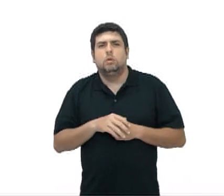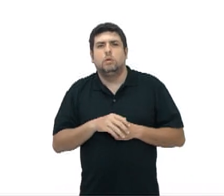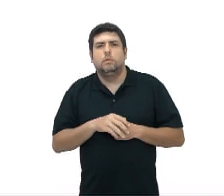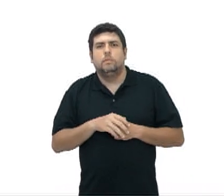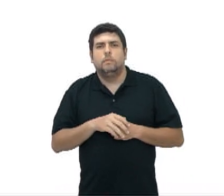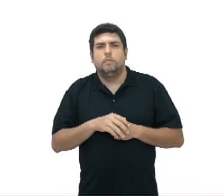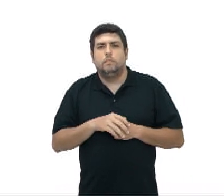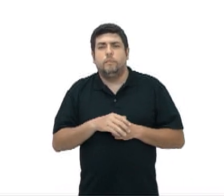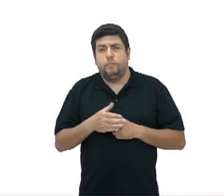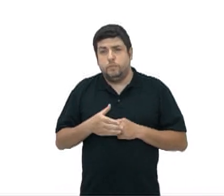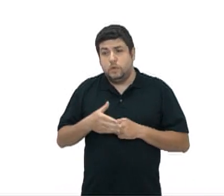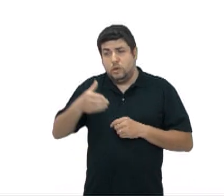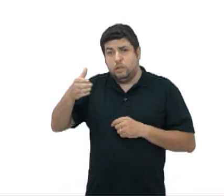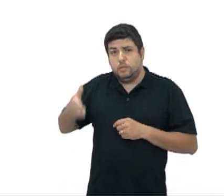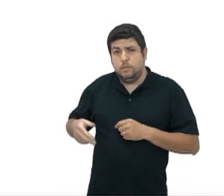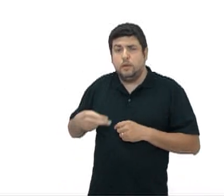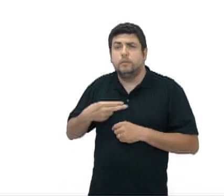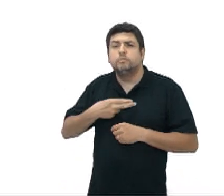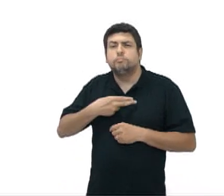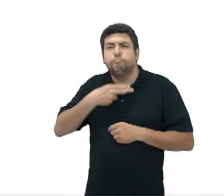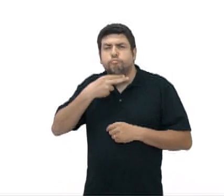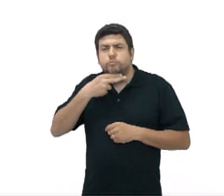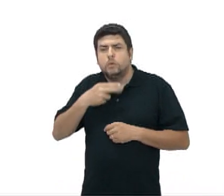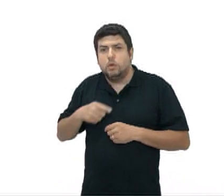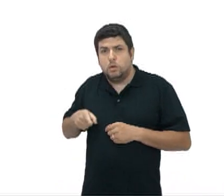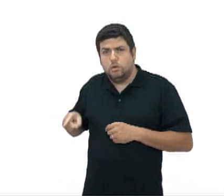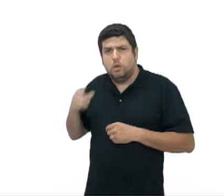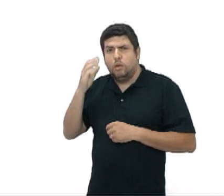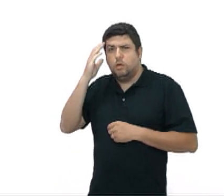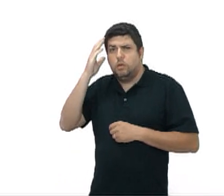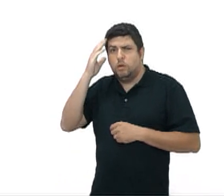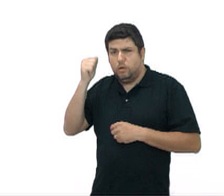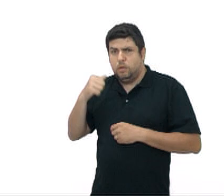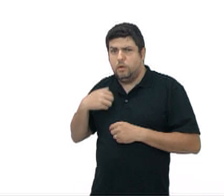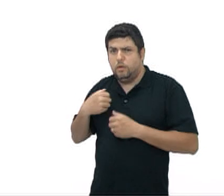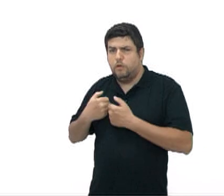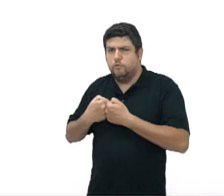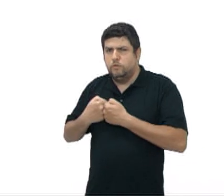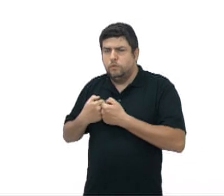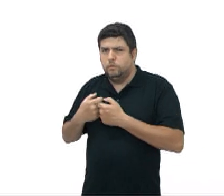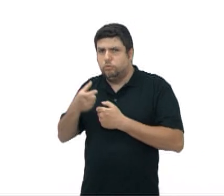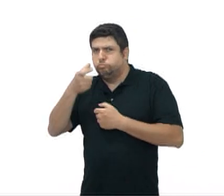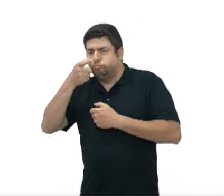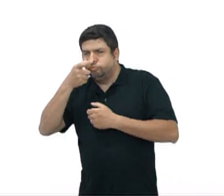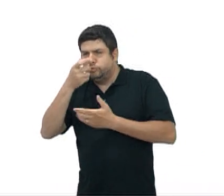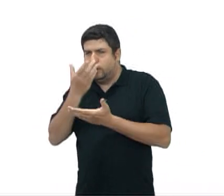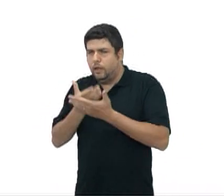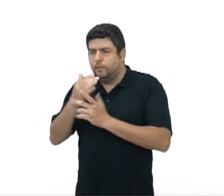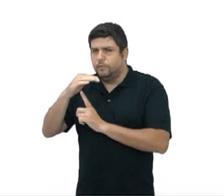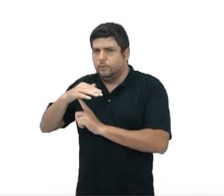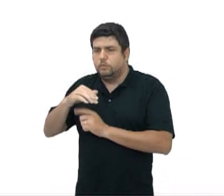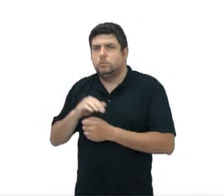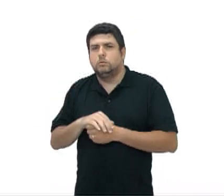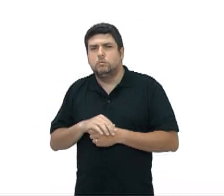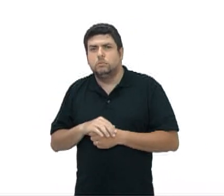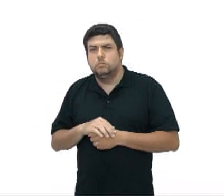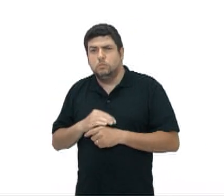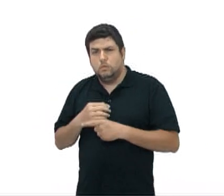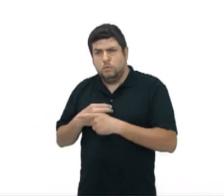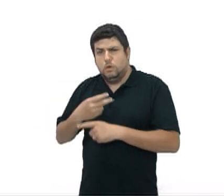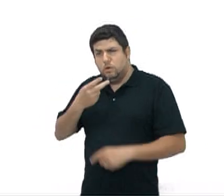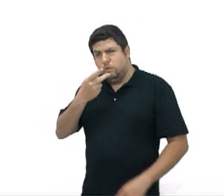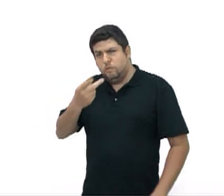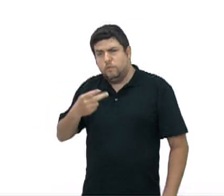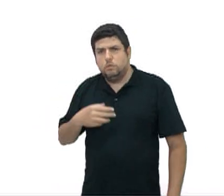Gonofredo, que assistiu às aulas de física, inclusive aqui no Aula Paraná, fez as seguintes afirmações. Veja que